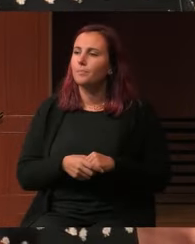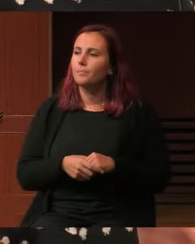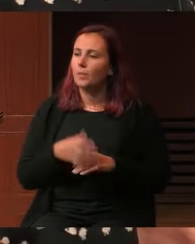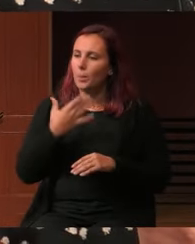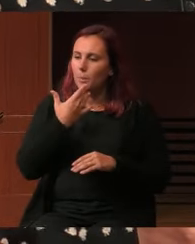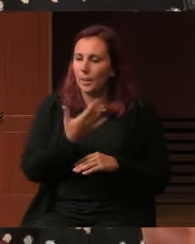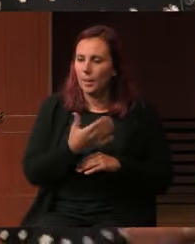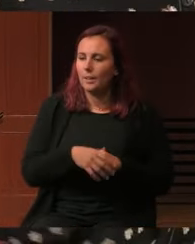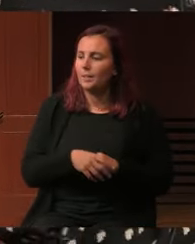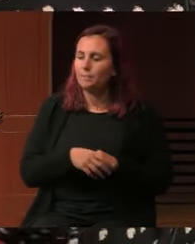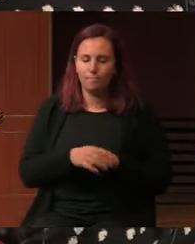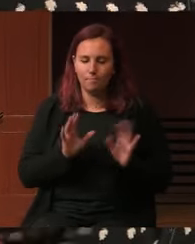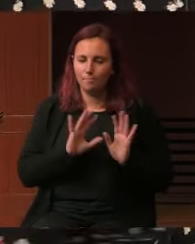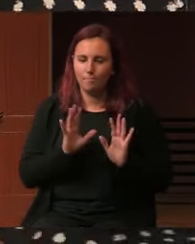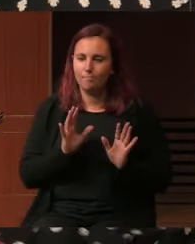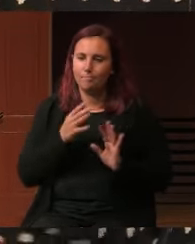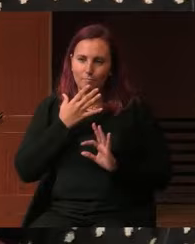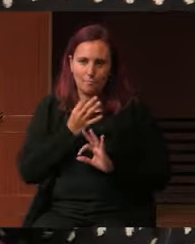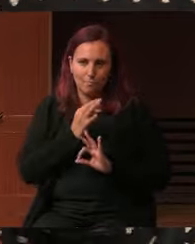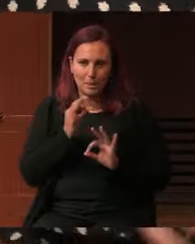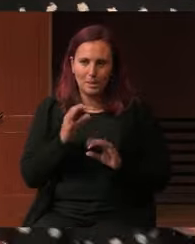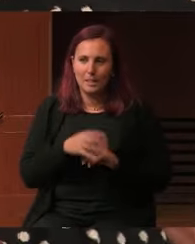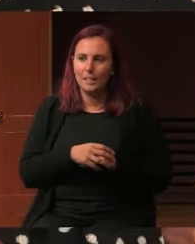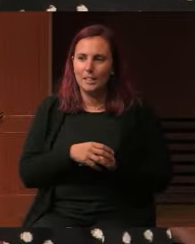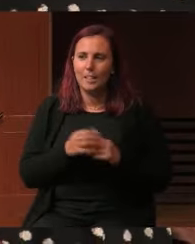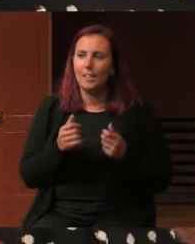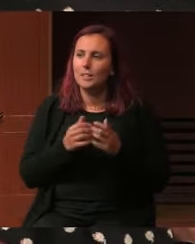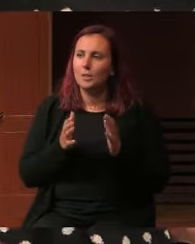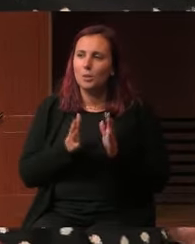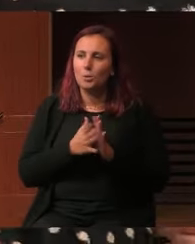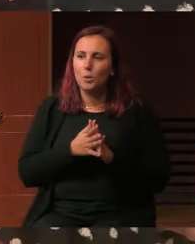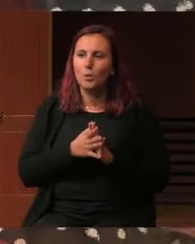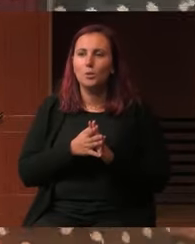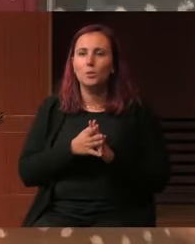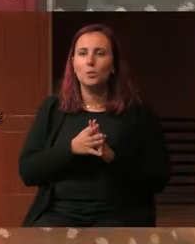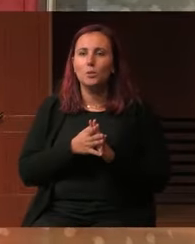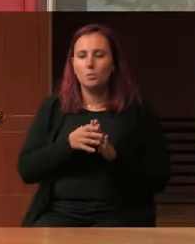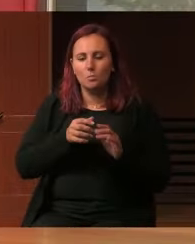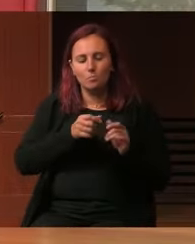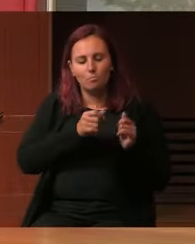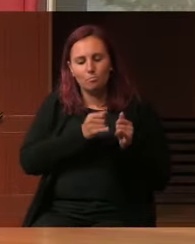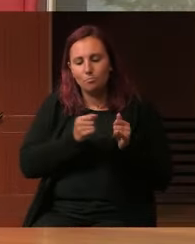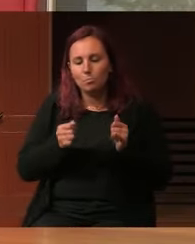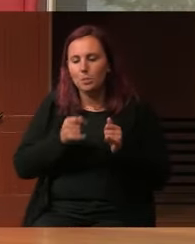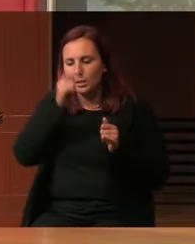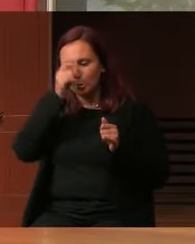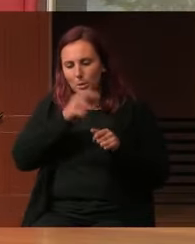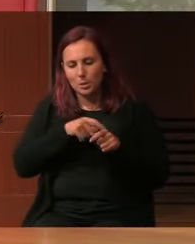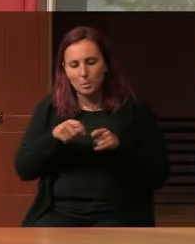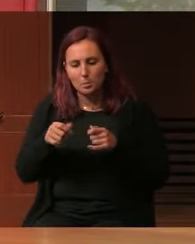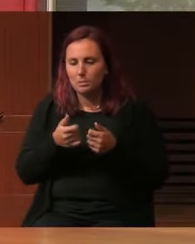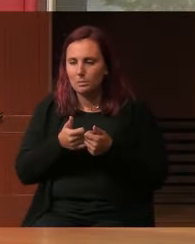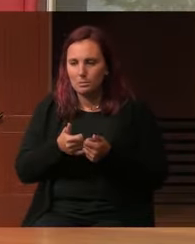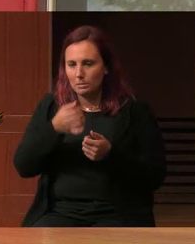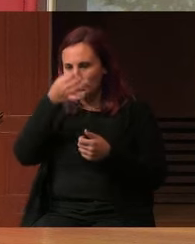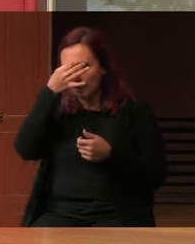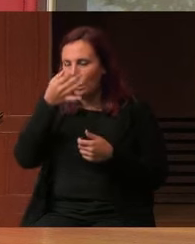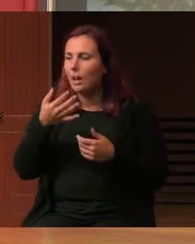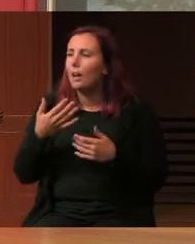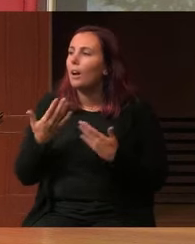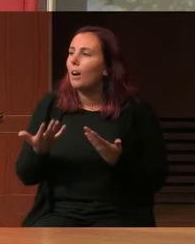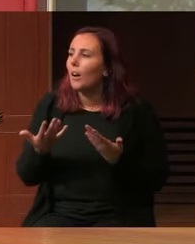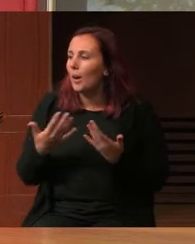Obrigada. Não, está perfeito. Estão todos os oradores muito respeitosos do tempo. Joana Gonçalves de Sá também não pode agora